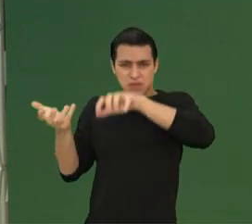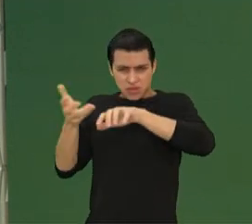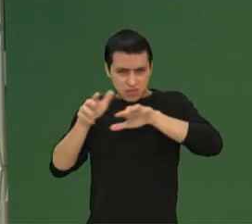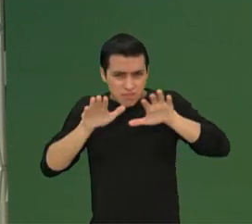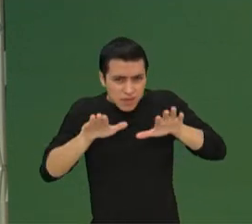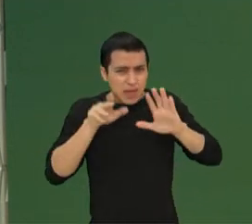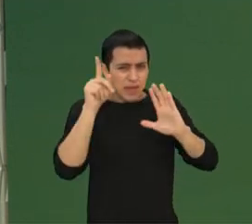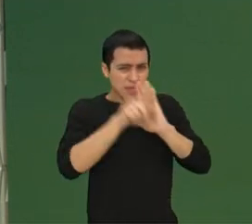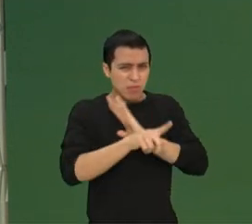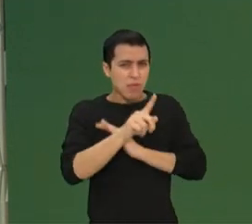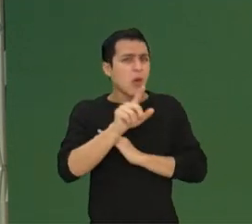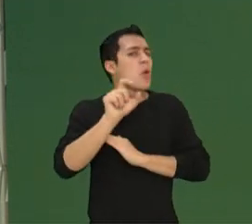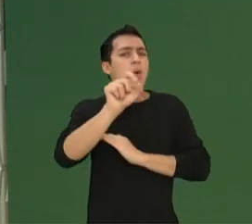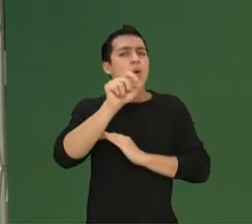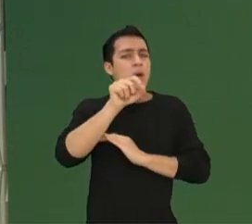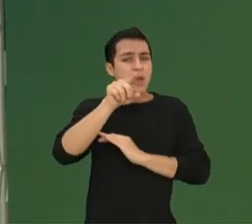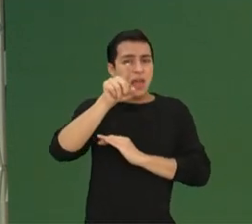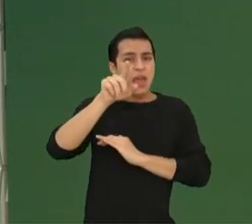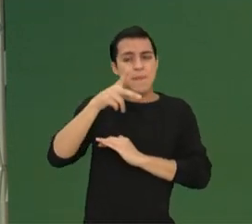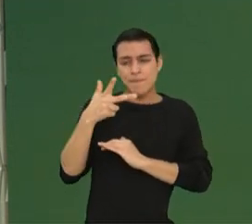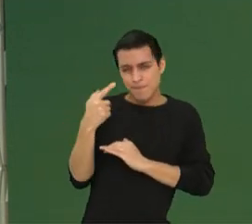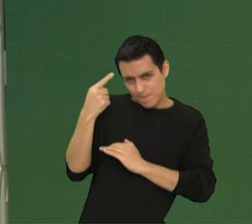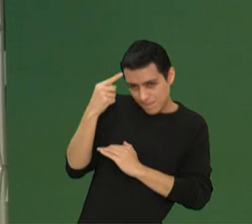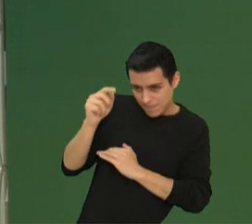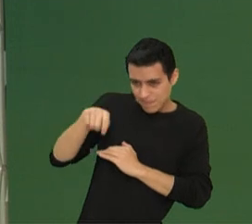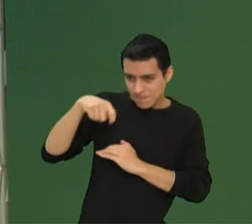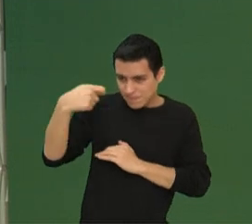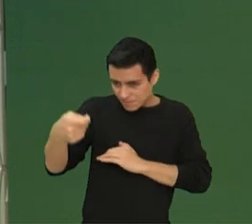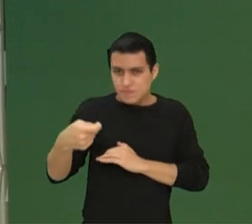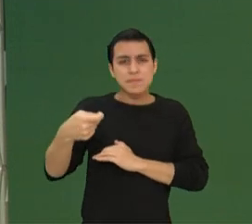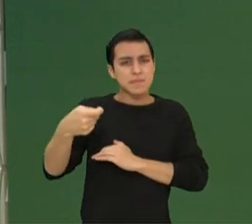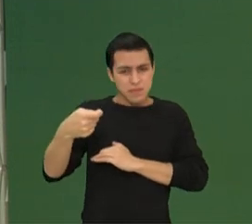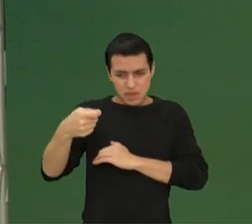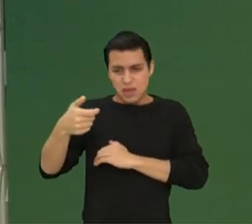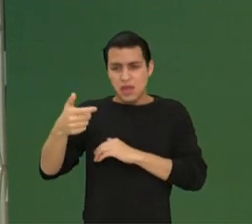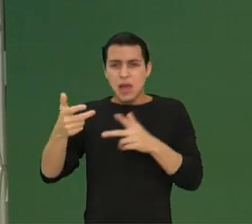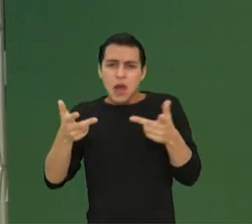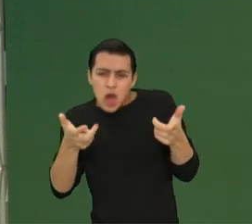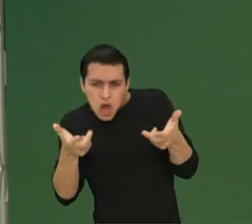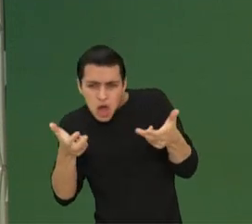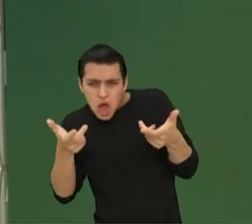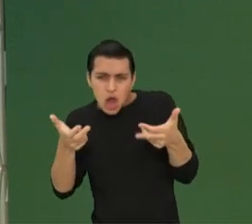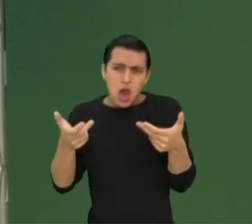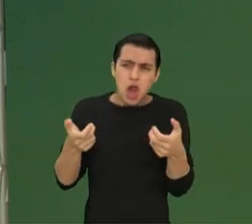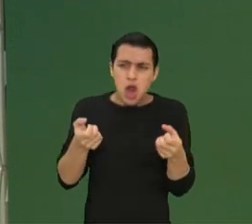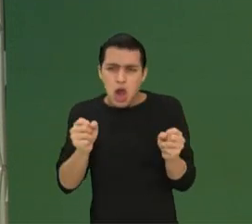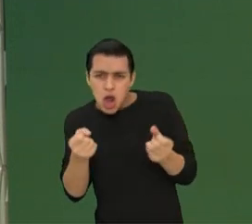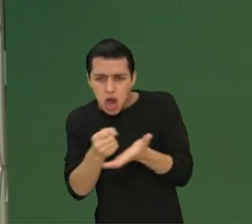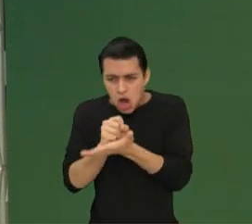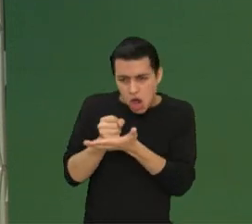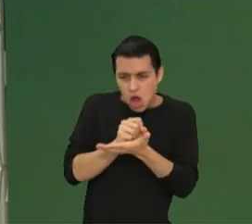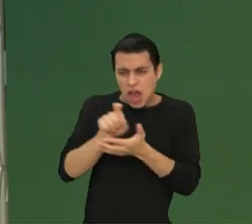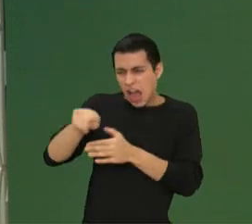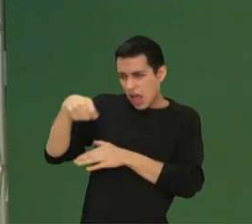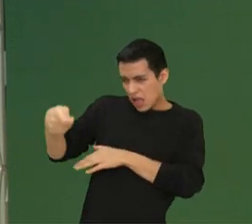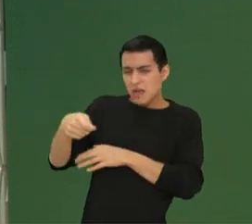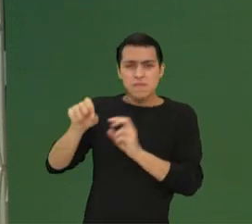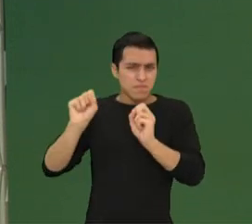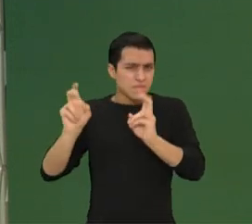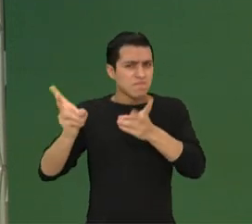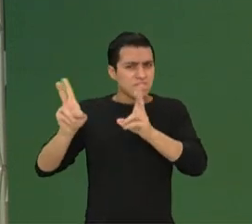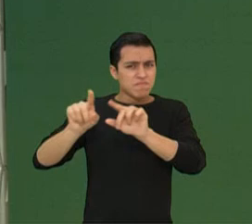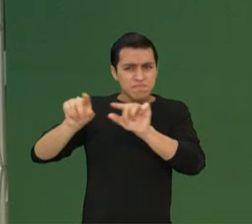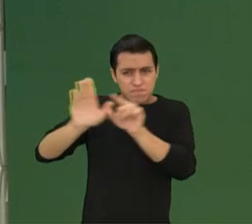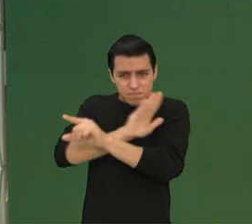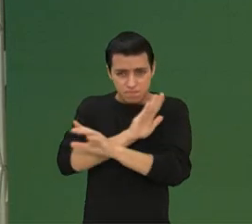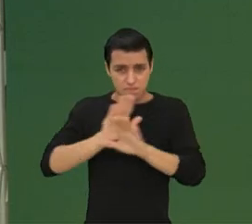pergunta considerou a prática da regulamentação dos jogadores de games, certo? Você pode manter.